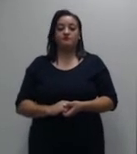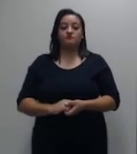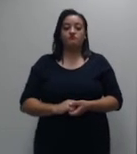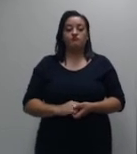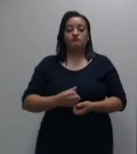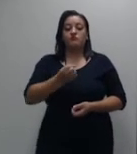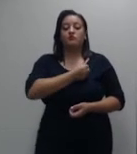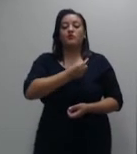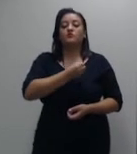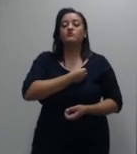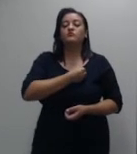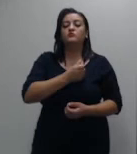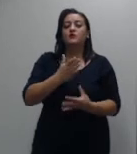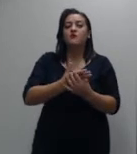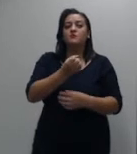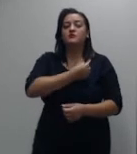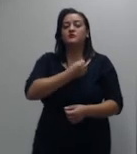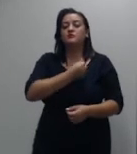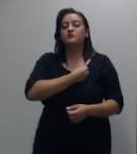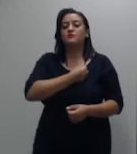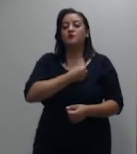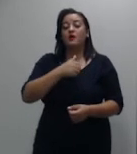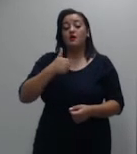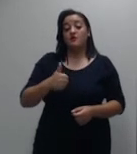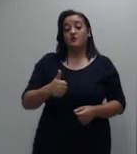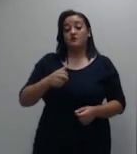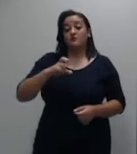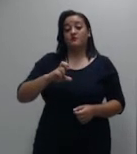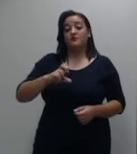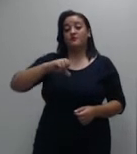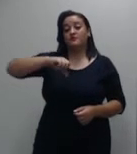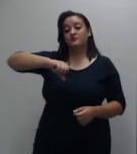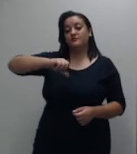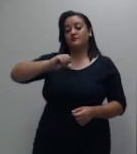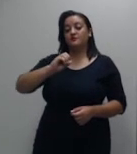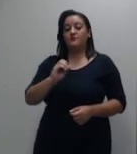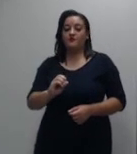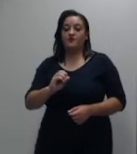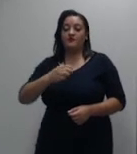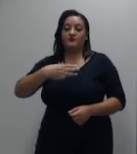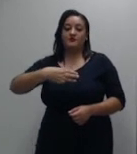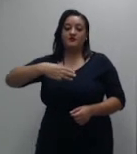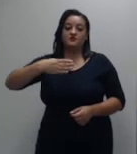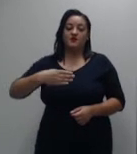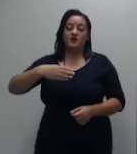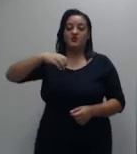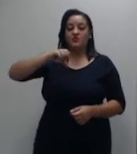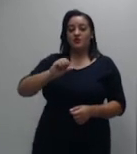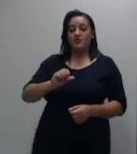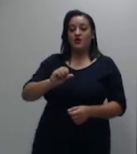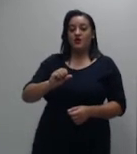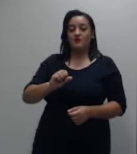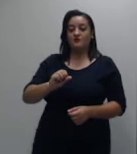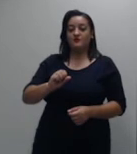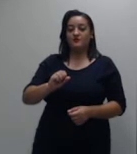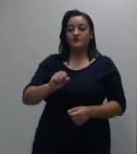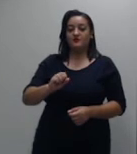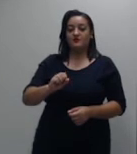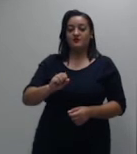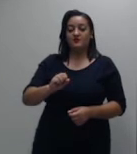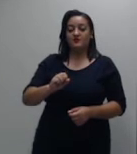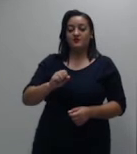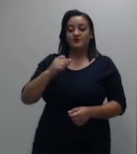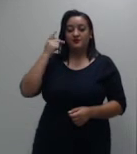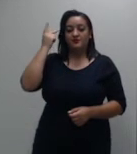eu S er S 1 milhão 590 349 São Paulo Agravo interno 1